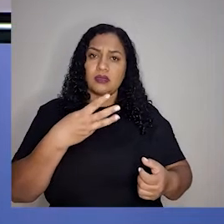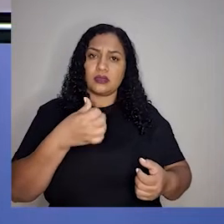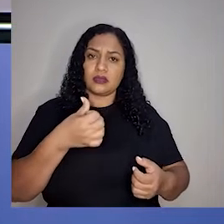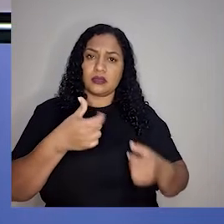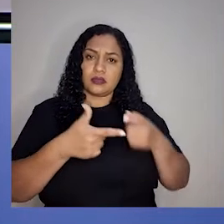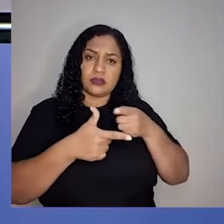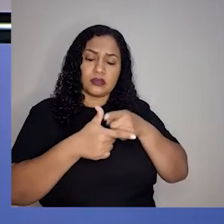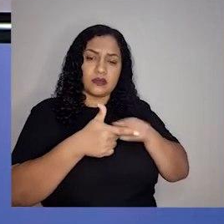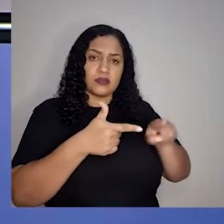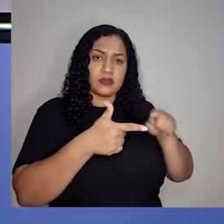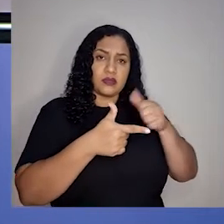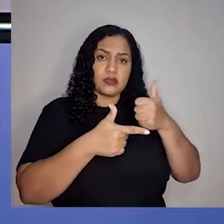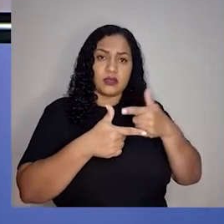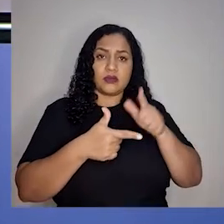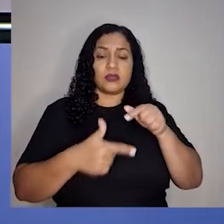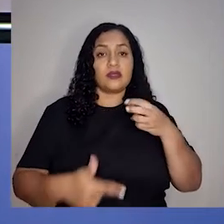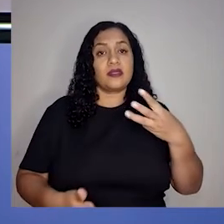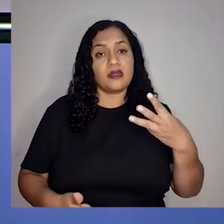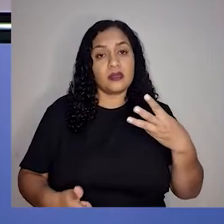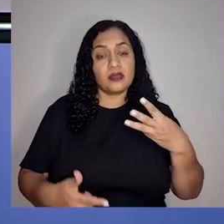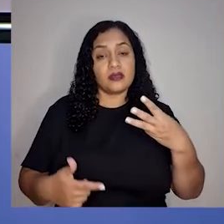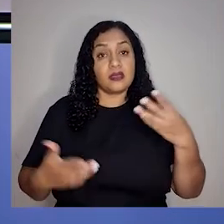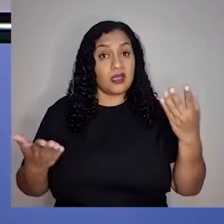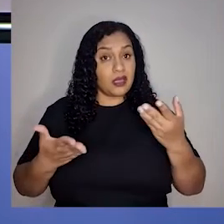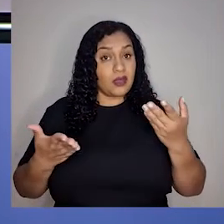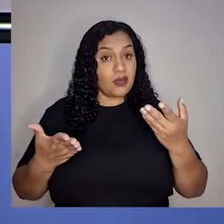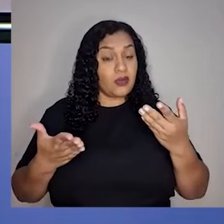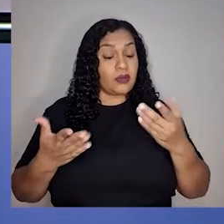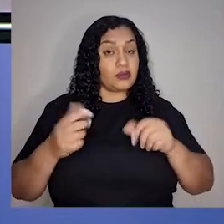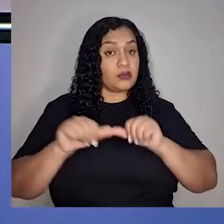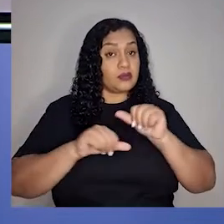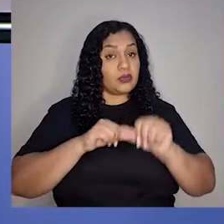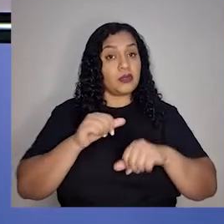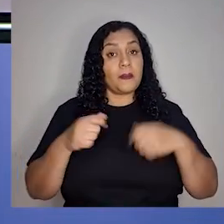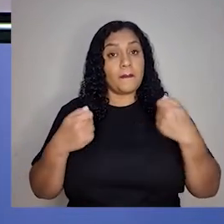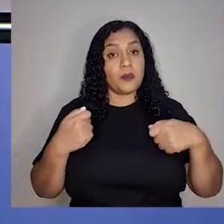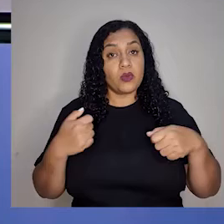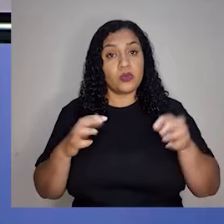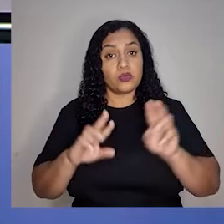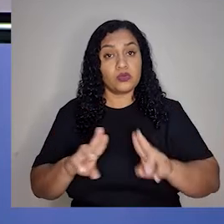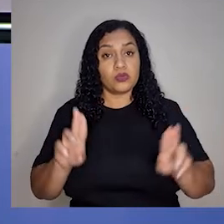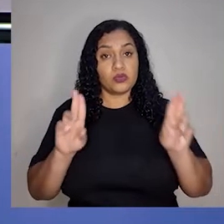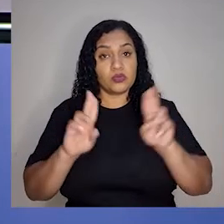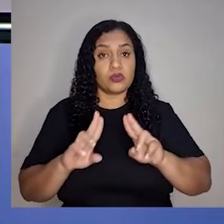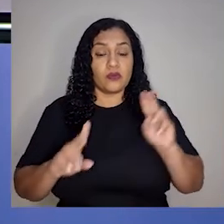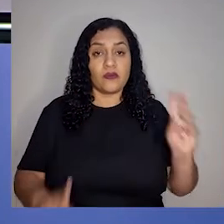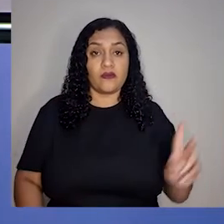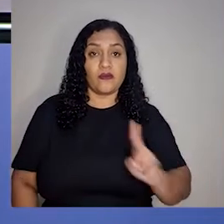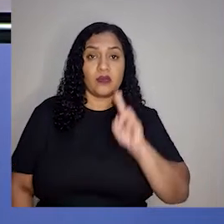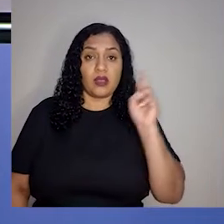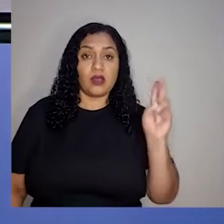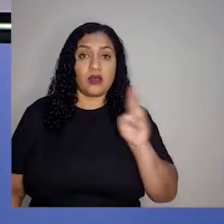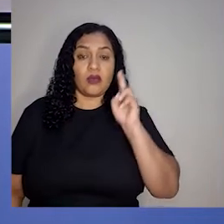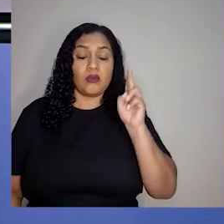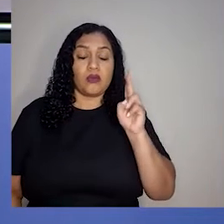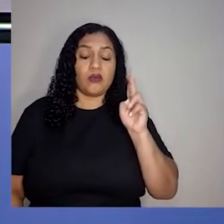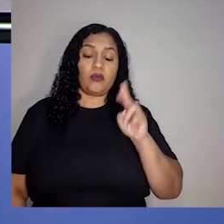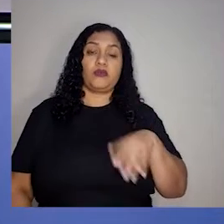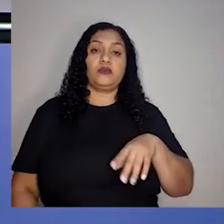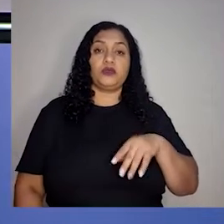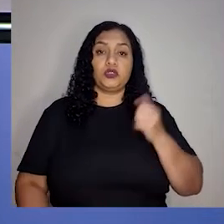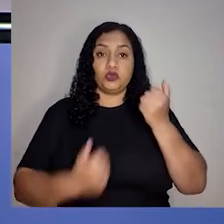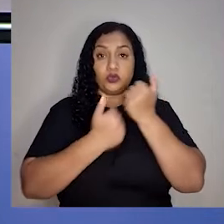dá 3 agora com essa alteração feita nós podemos usar esses valores